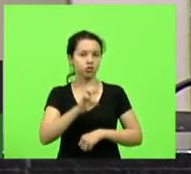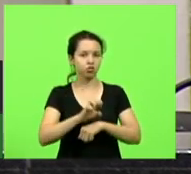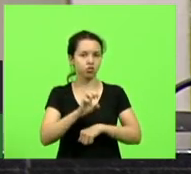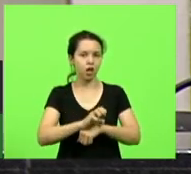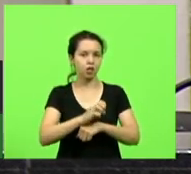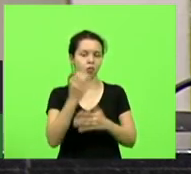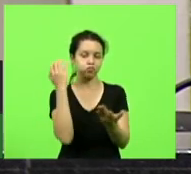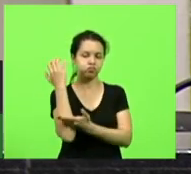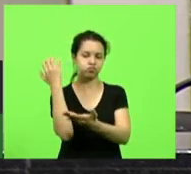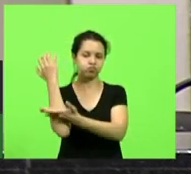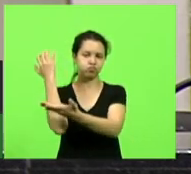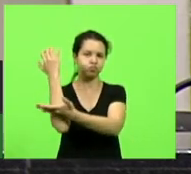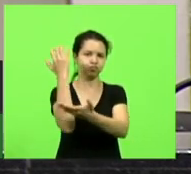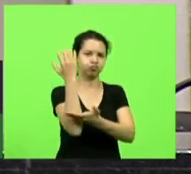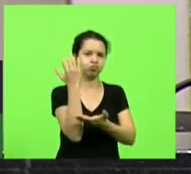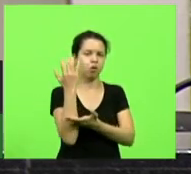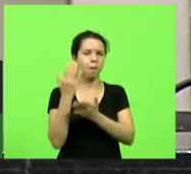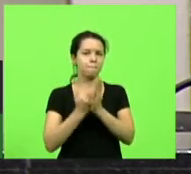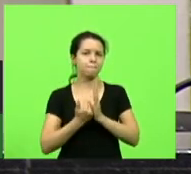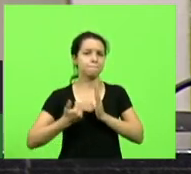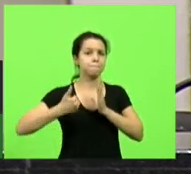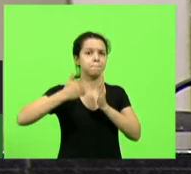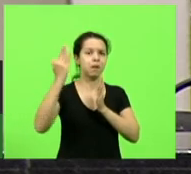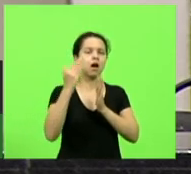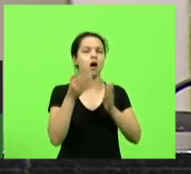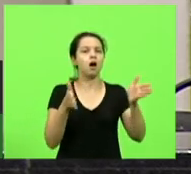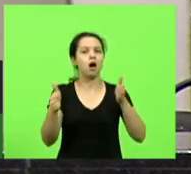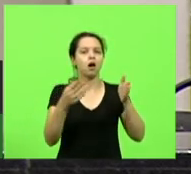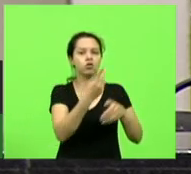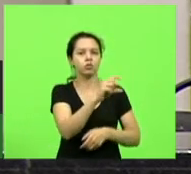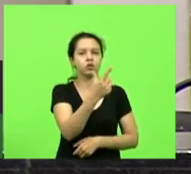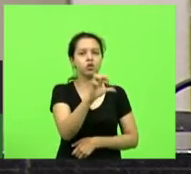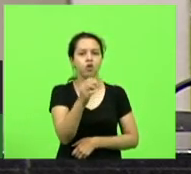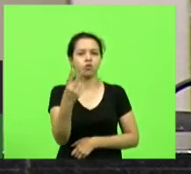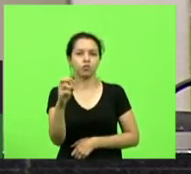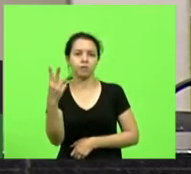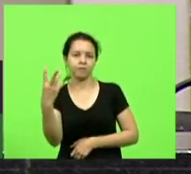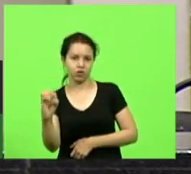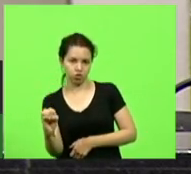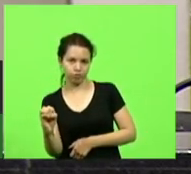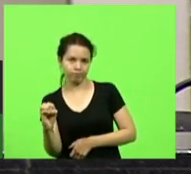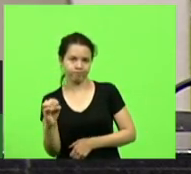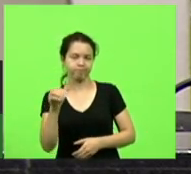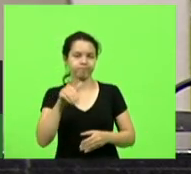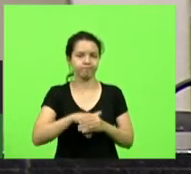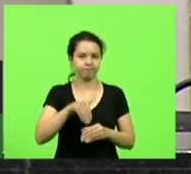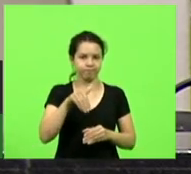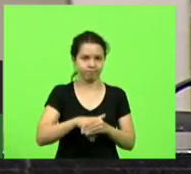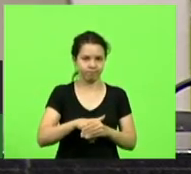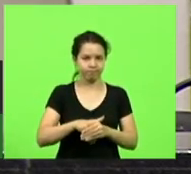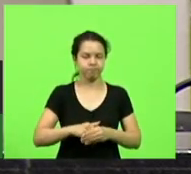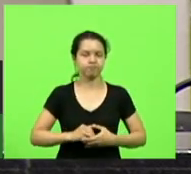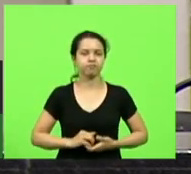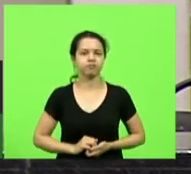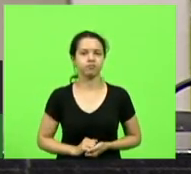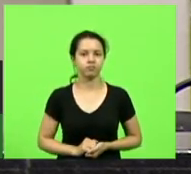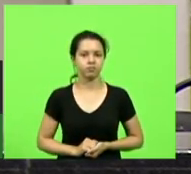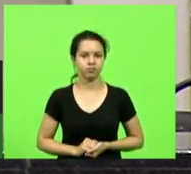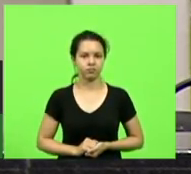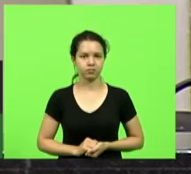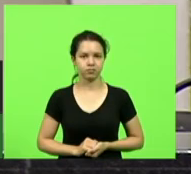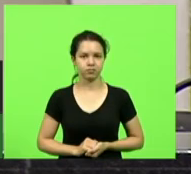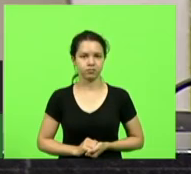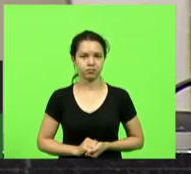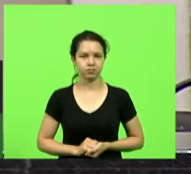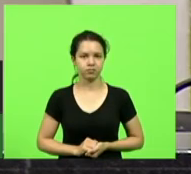a Mata Atlântica entre 2019 e 2020. Em discussão, não havendo quem queira discutir, em votação. Deputados que aprovam, permaneçam